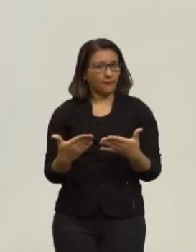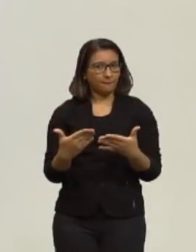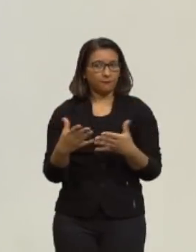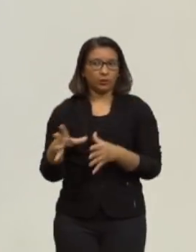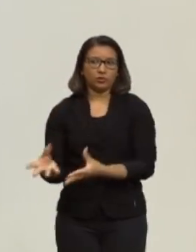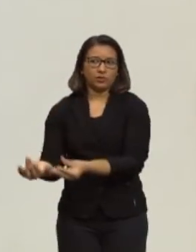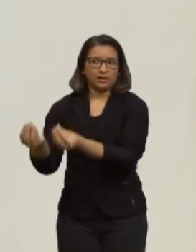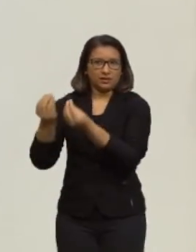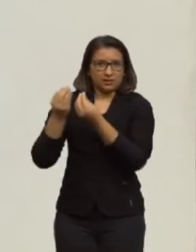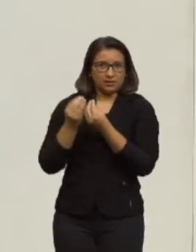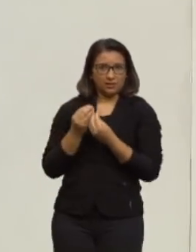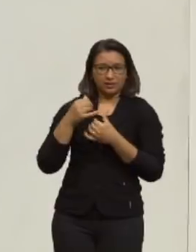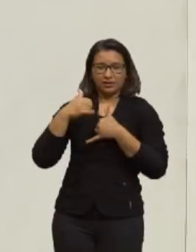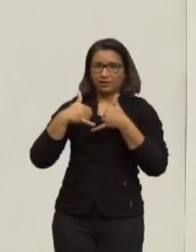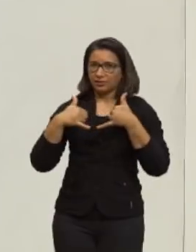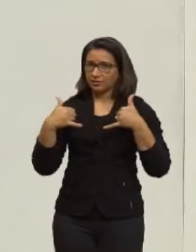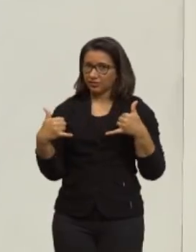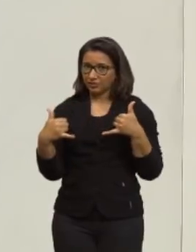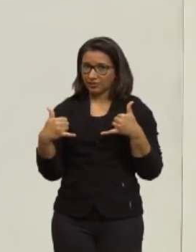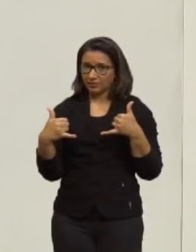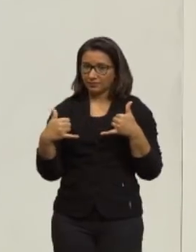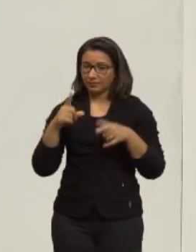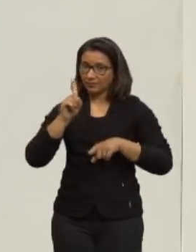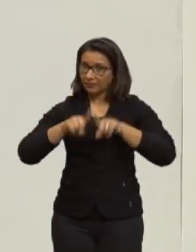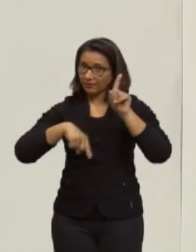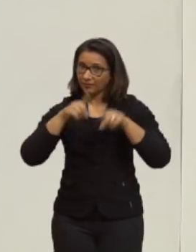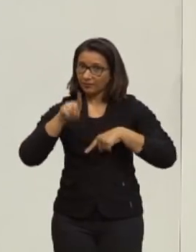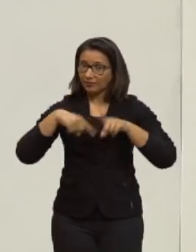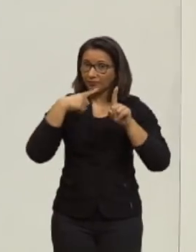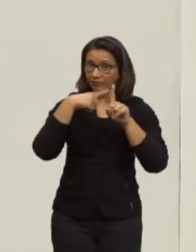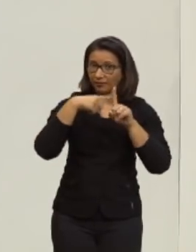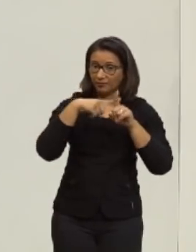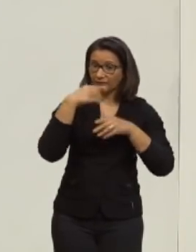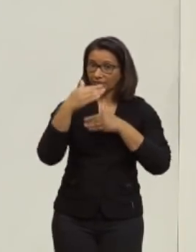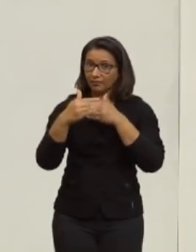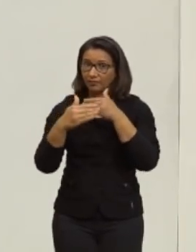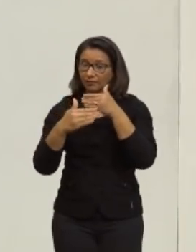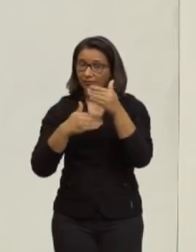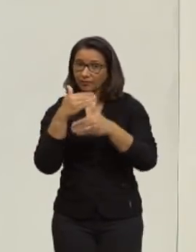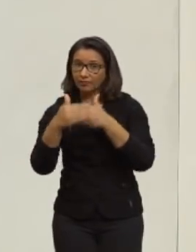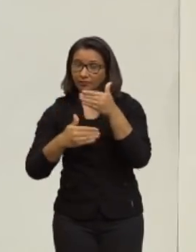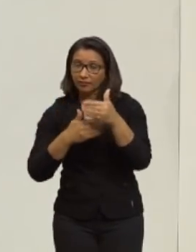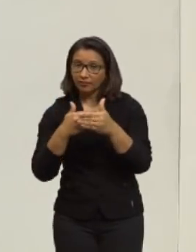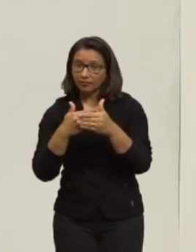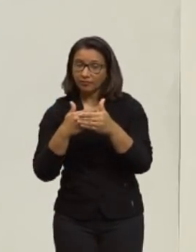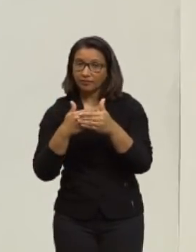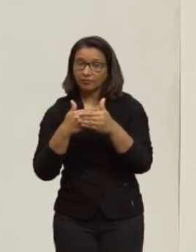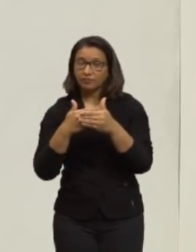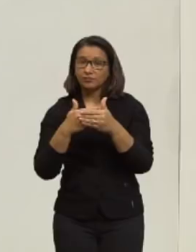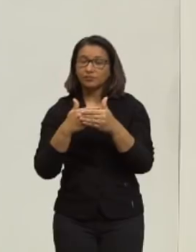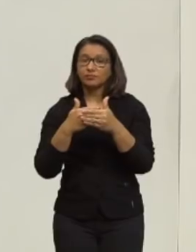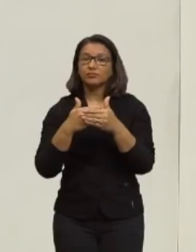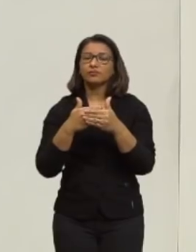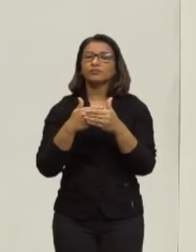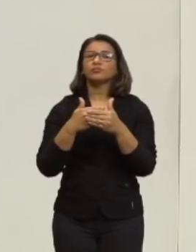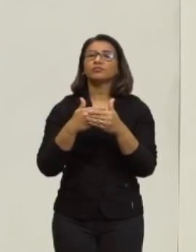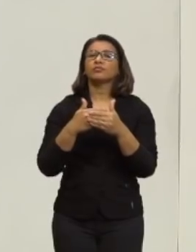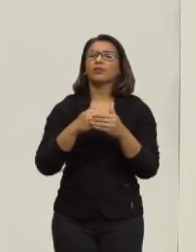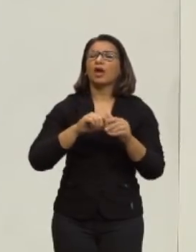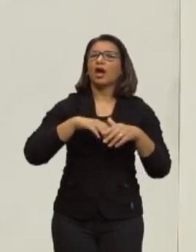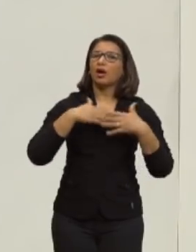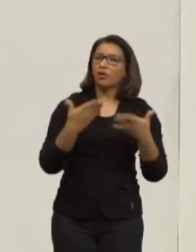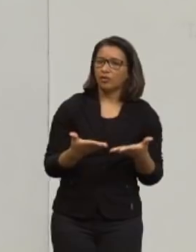ganhe energia o a entalpia positivo processo endotérmico quando ele perde